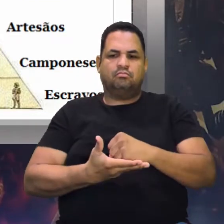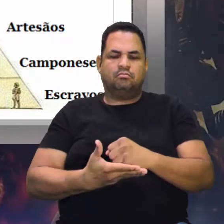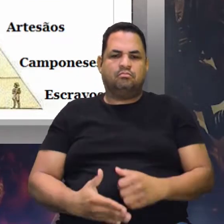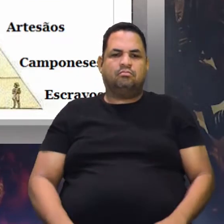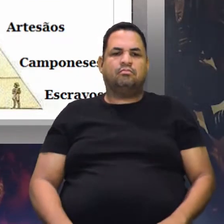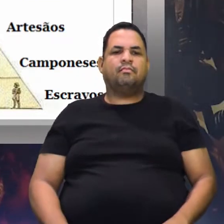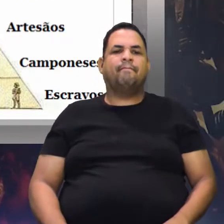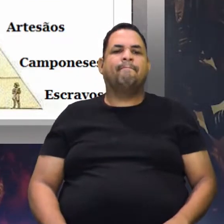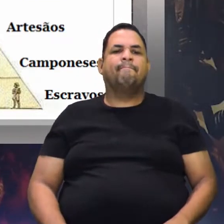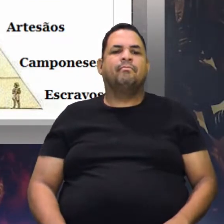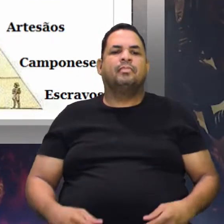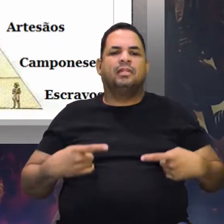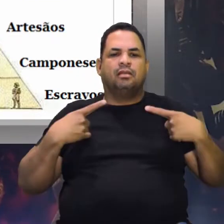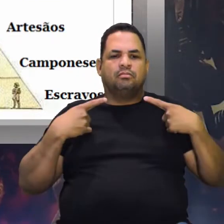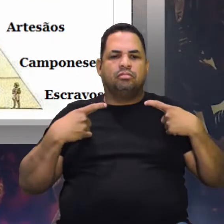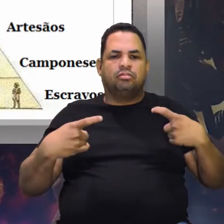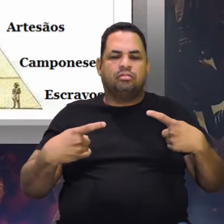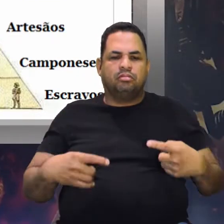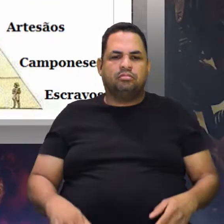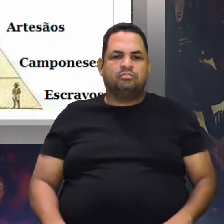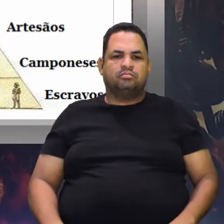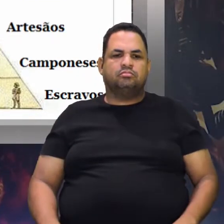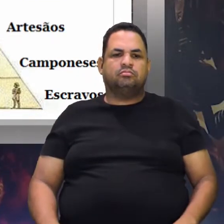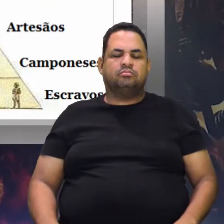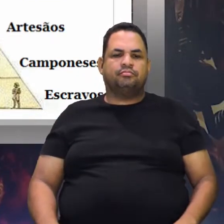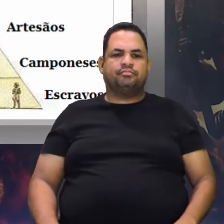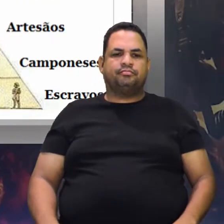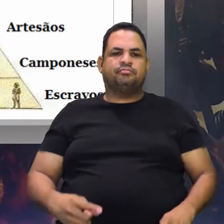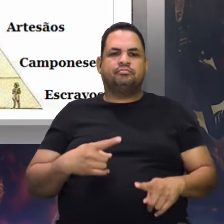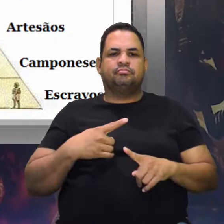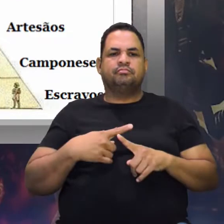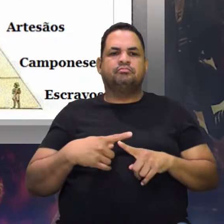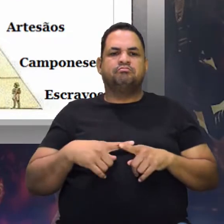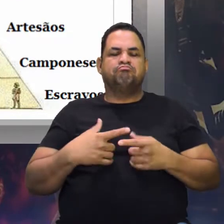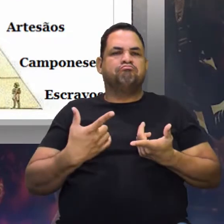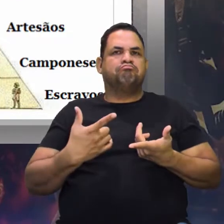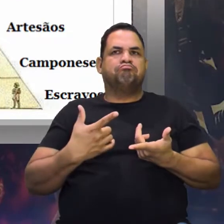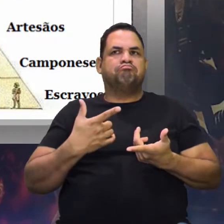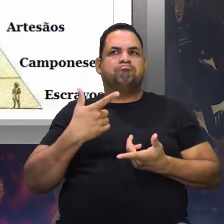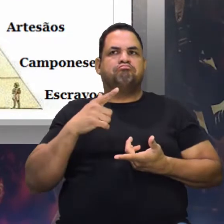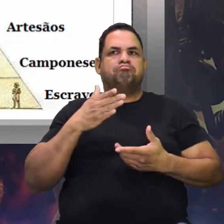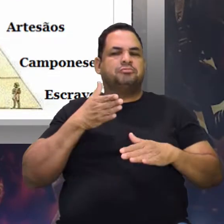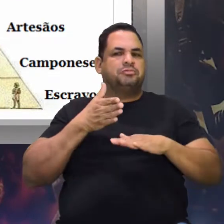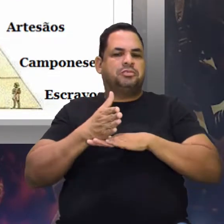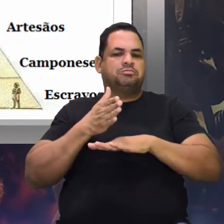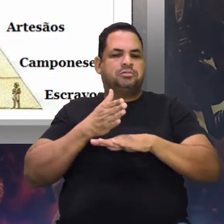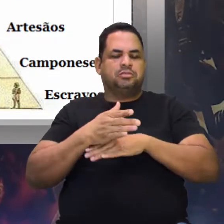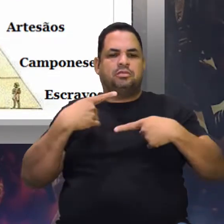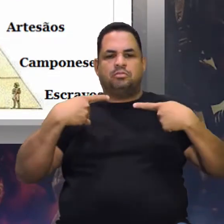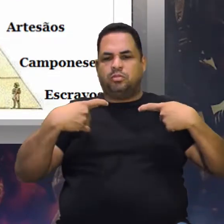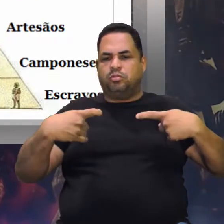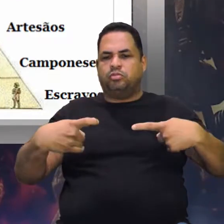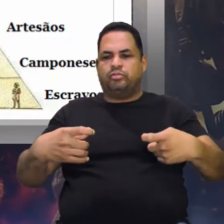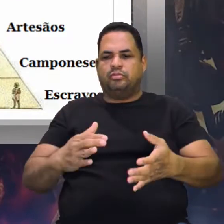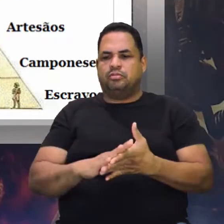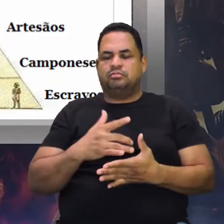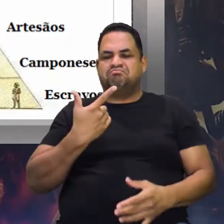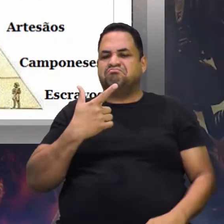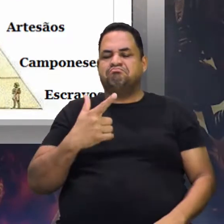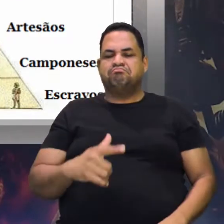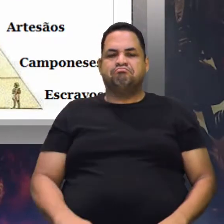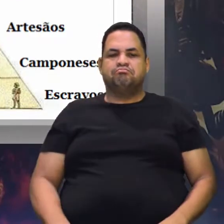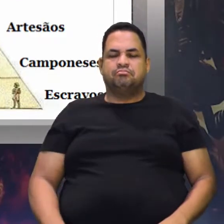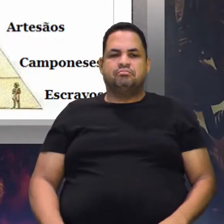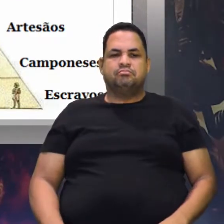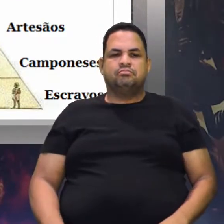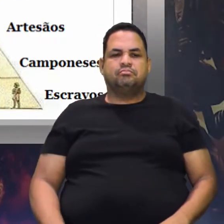de guerra. Os egípcios quase não tinham escravo porque eles quase não participavam de guerra. Então não tinha essa questão muito dos escravos de